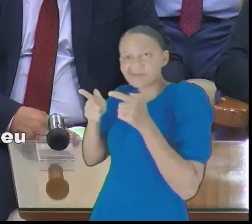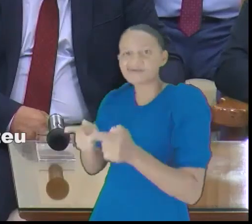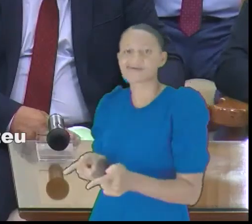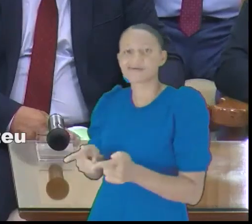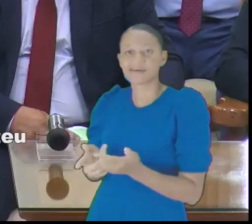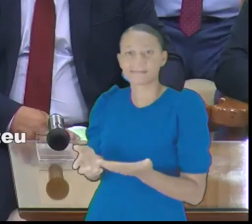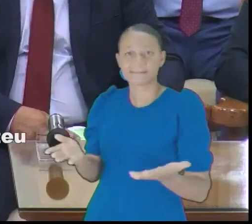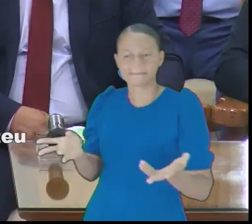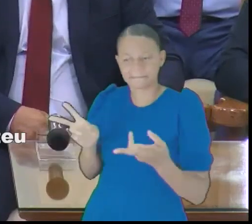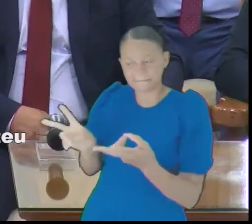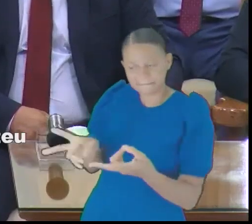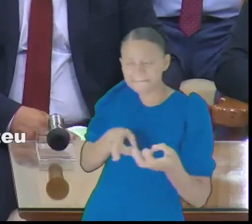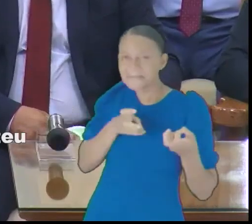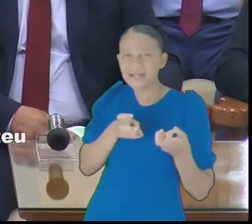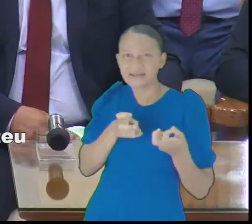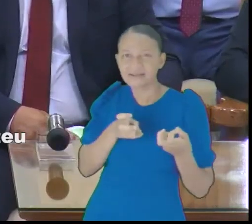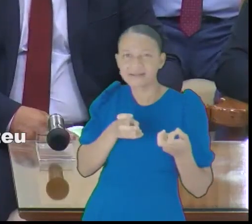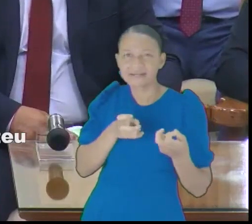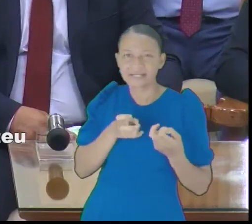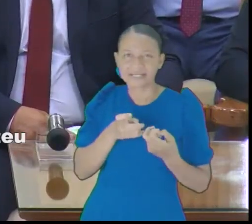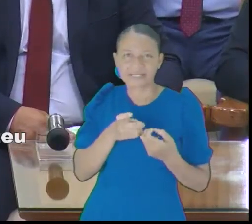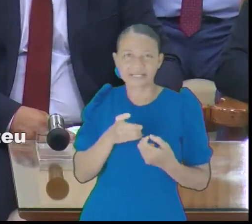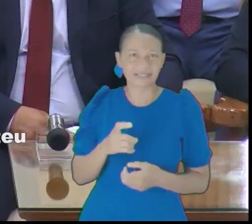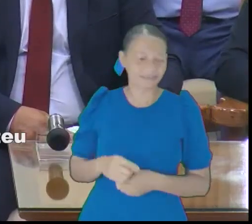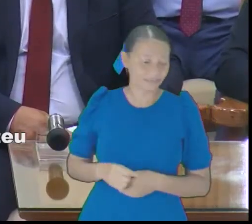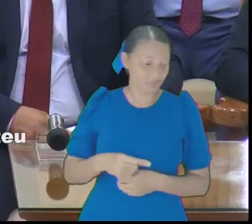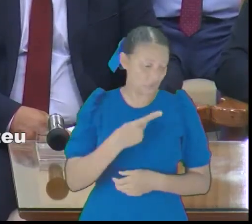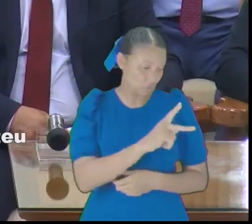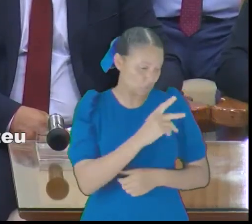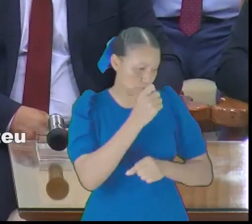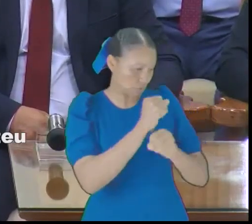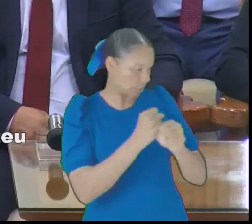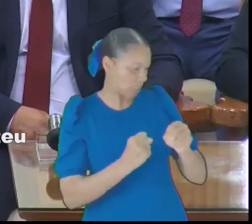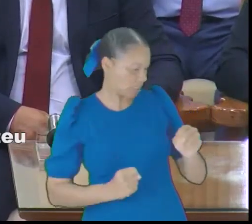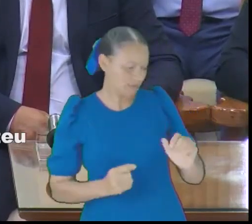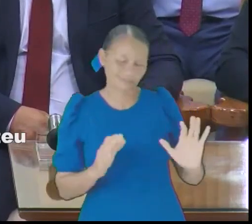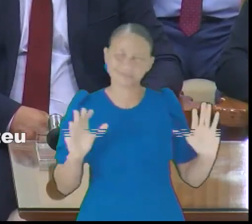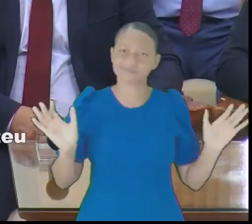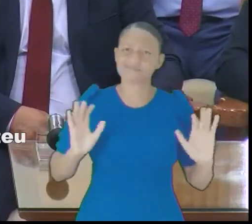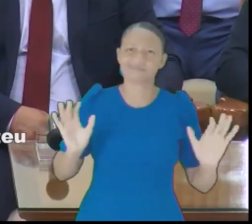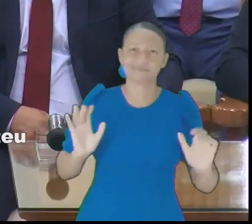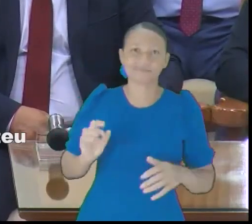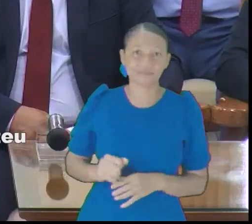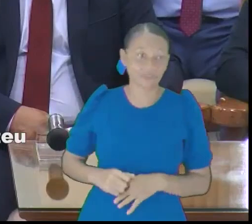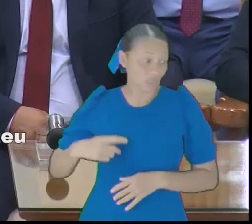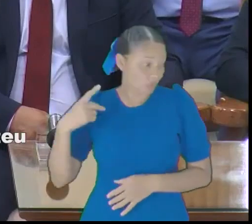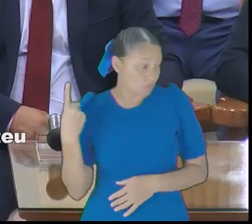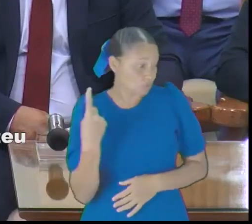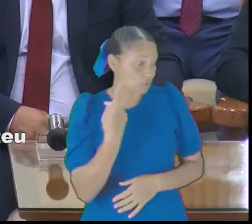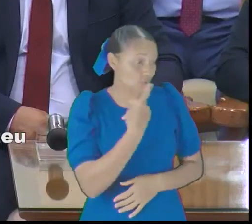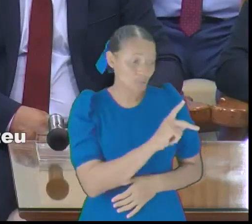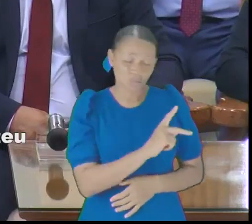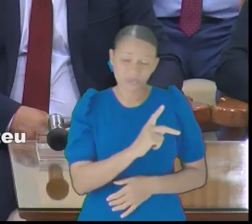Observe que Deus não diz, eu sou o teu grande. Deus diz, eu sou o teu grandíssimo